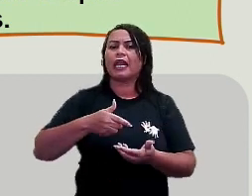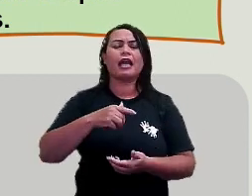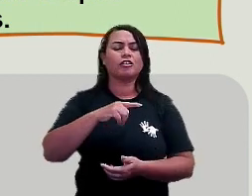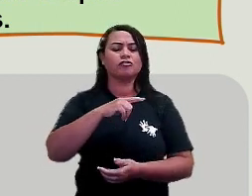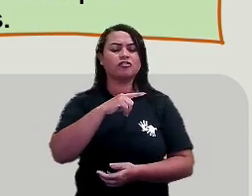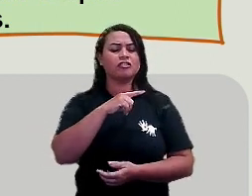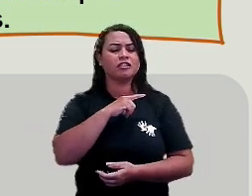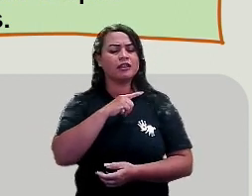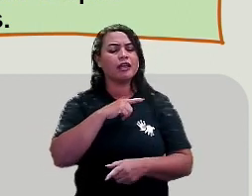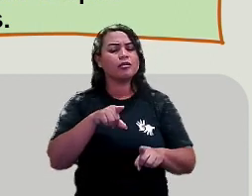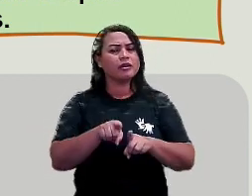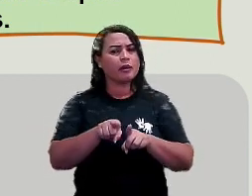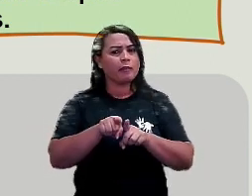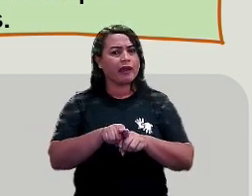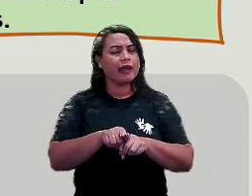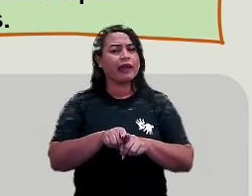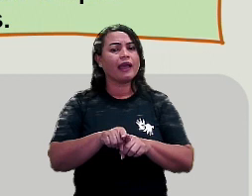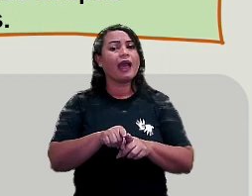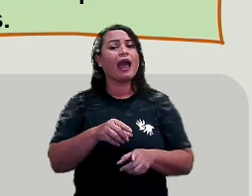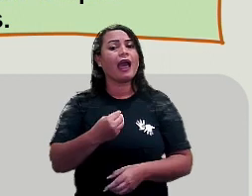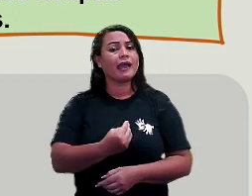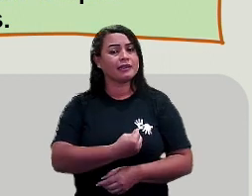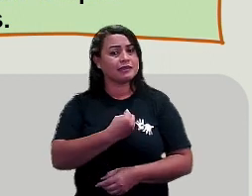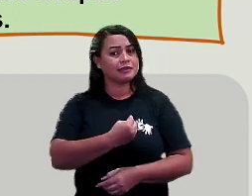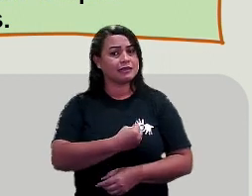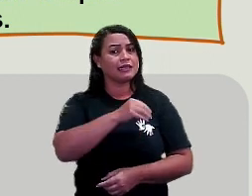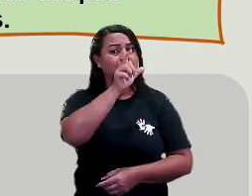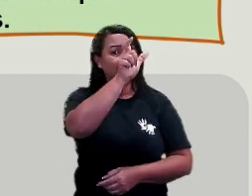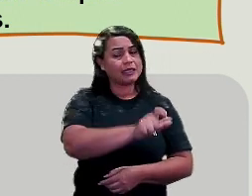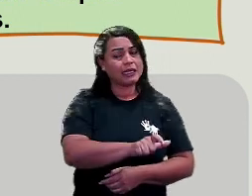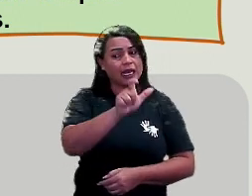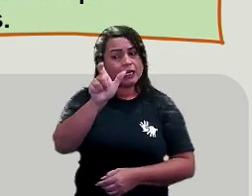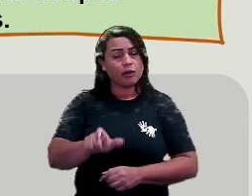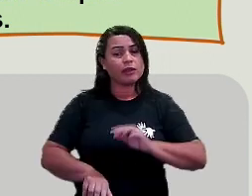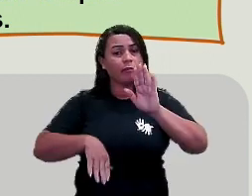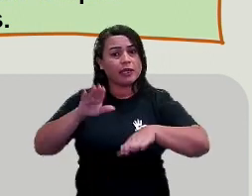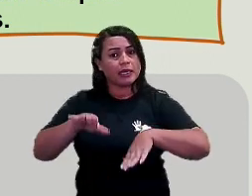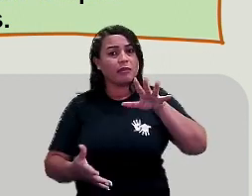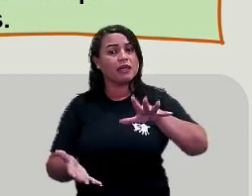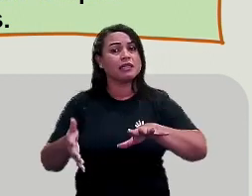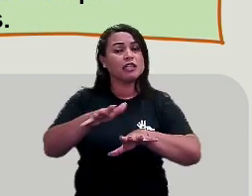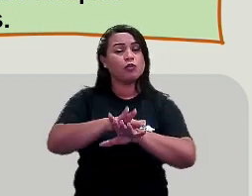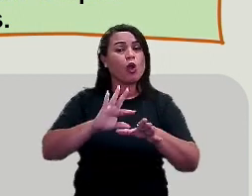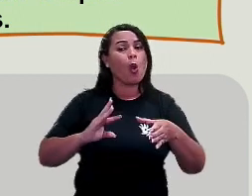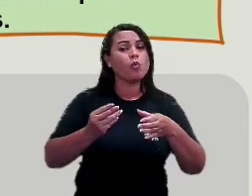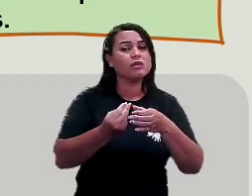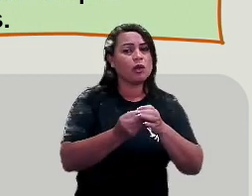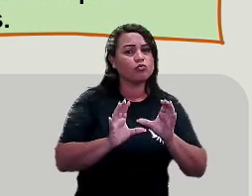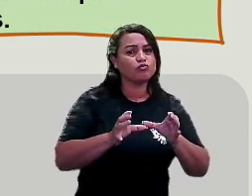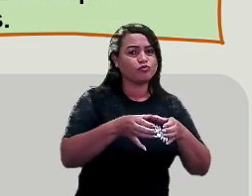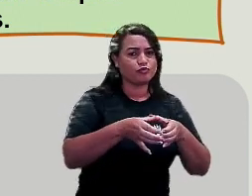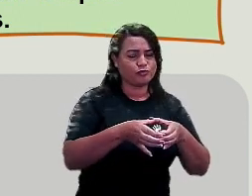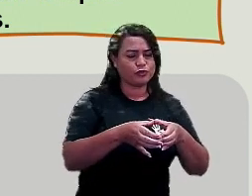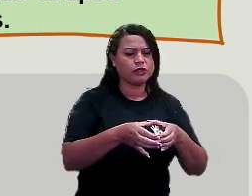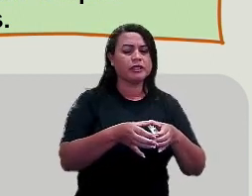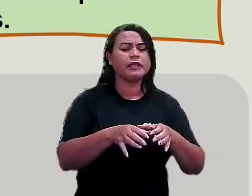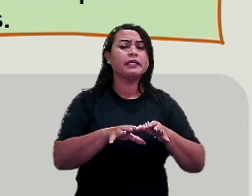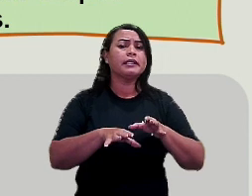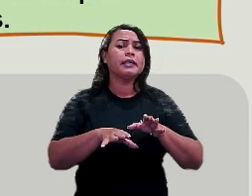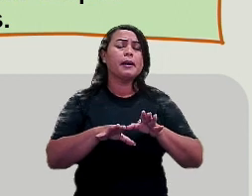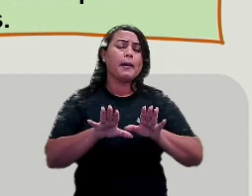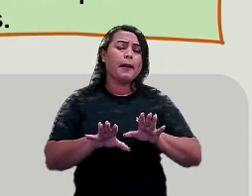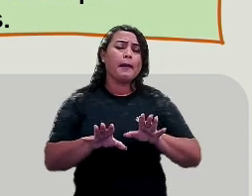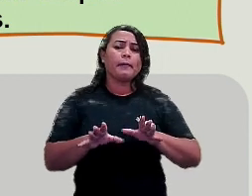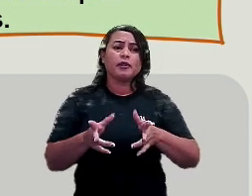Exterioridade, existência do indivíduo, independente de sua inclusão em um grupo. Gente, mesmo sem a